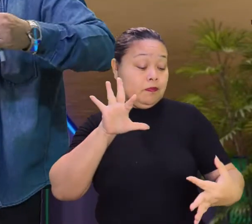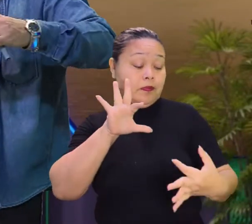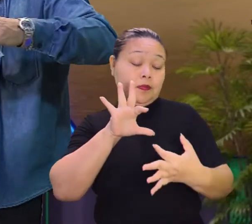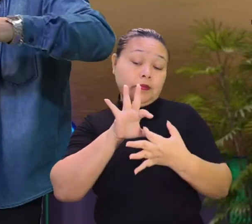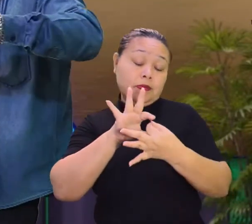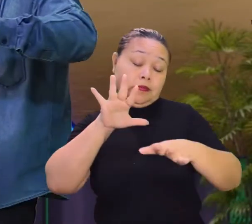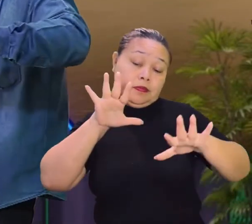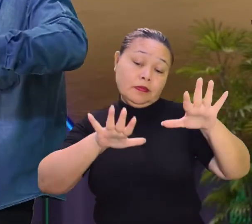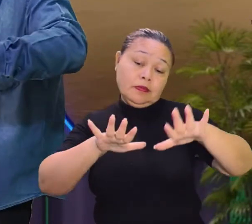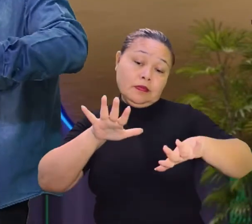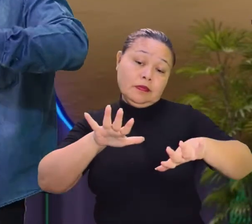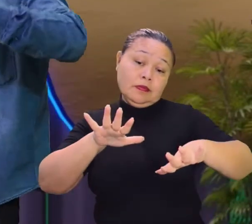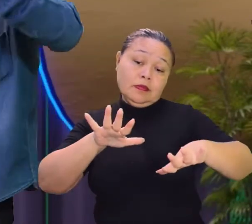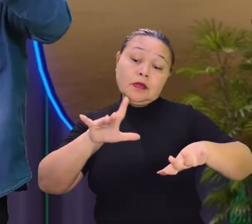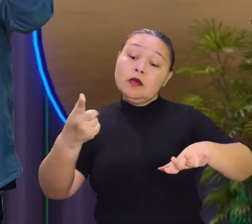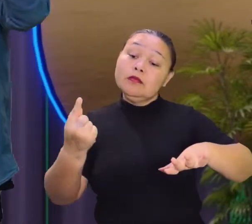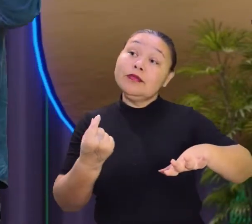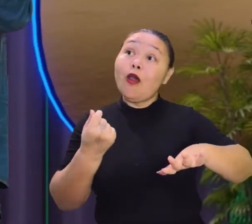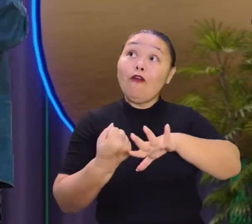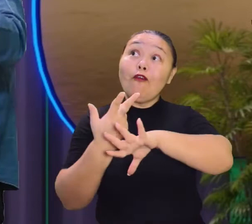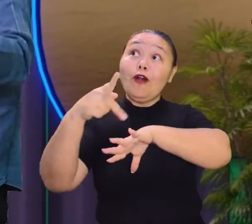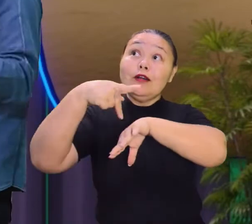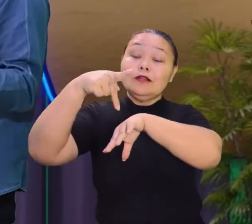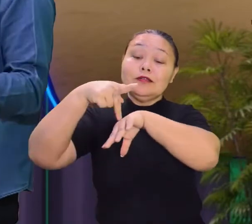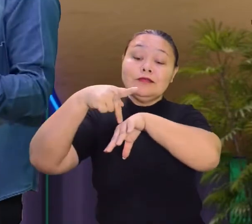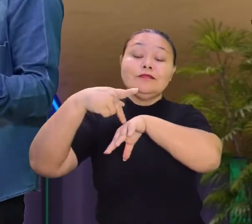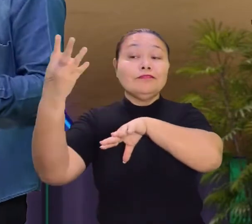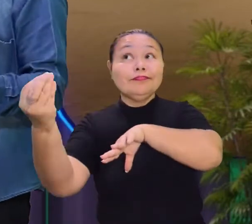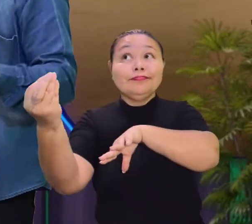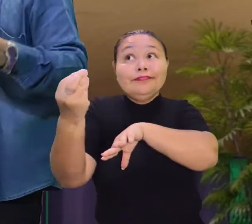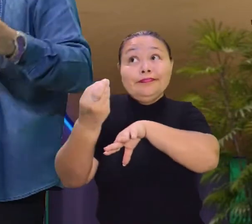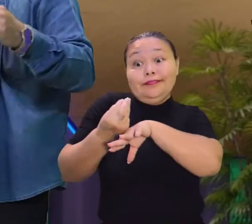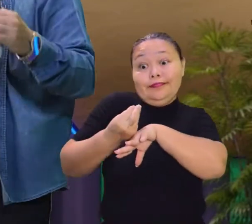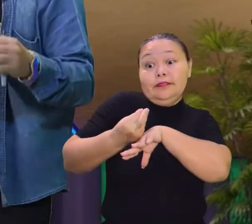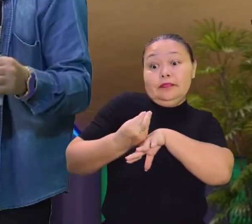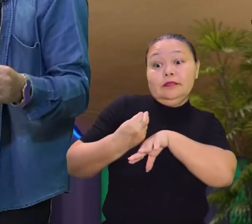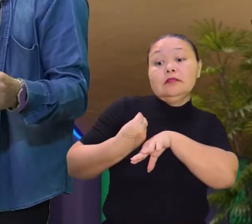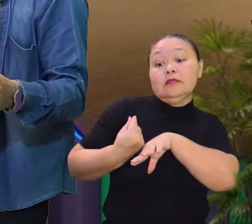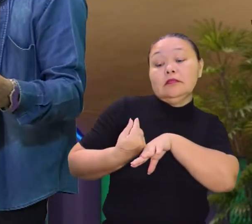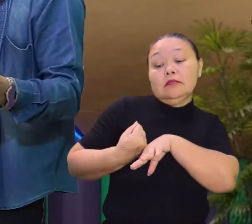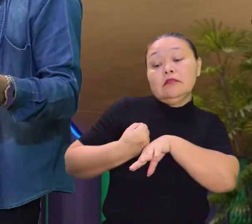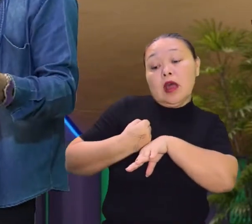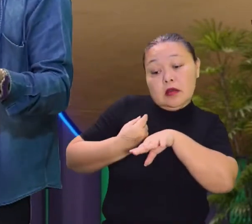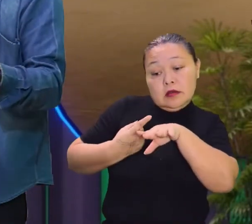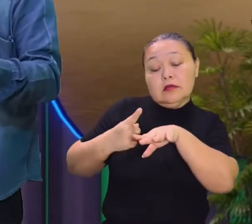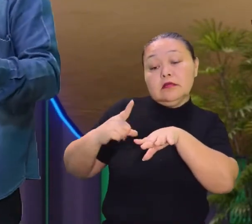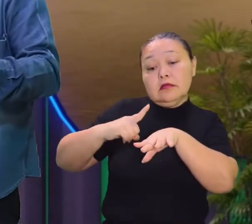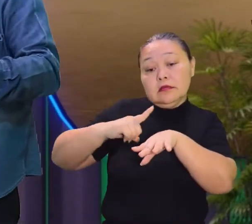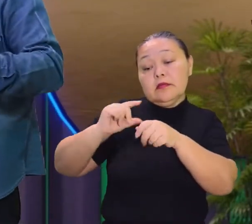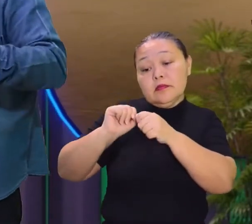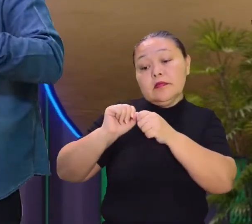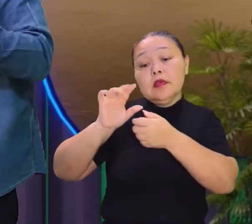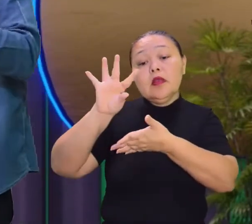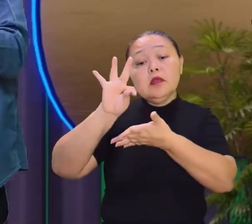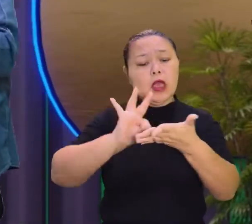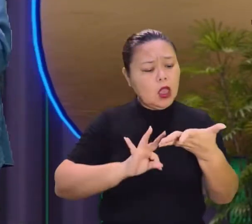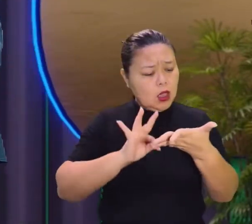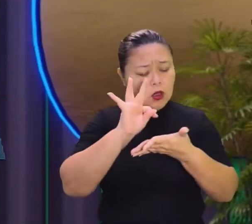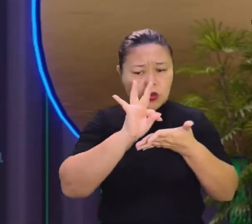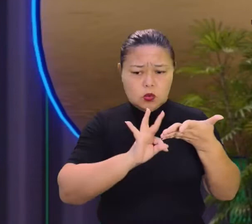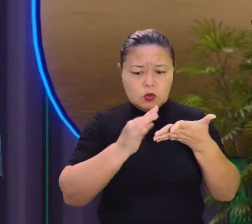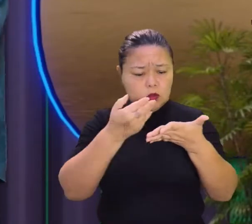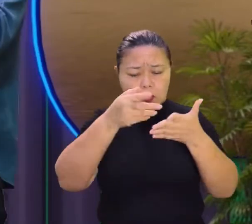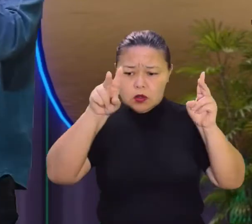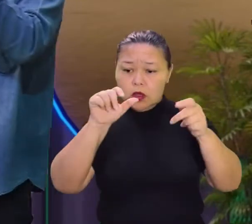Depende, às vezes, até de dinheiro internacional para sobreviver. Isso mesmo. Mas, como o texto aborda, tem muito